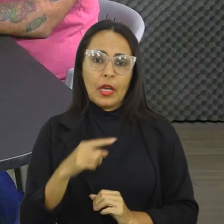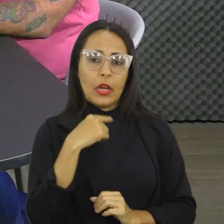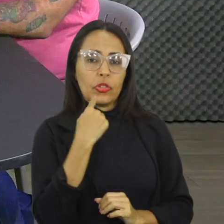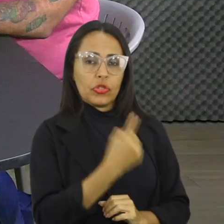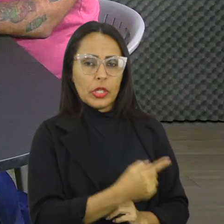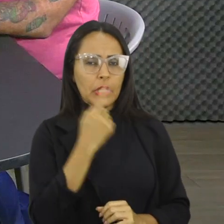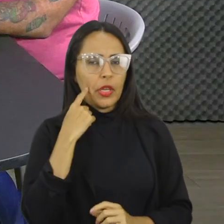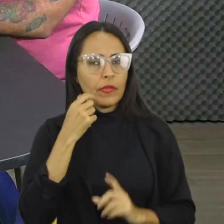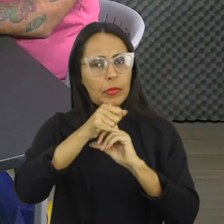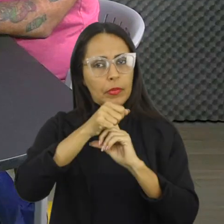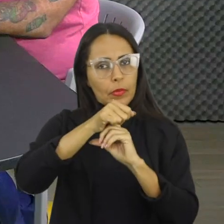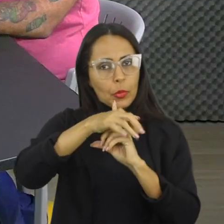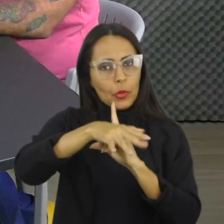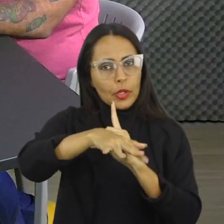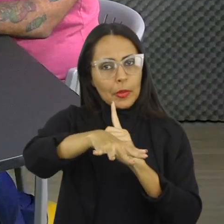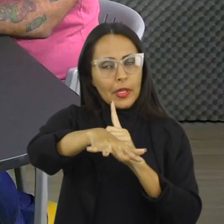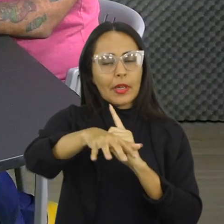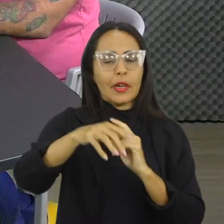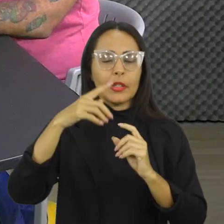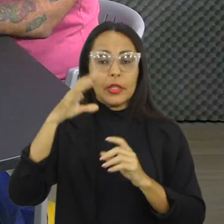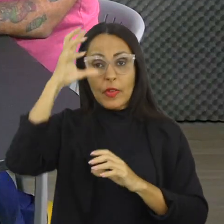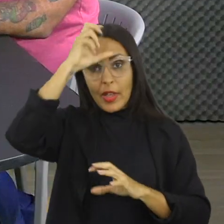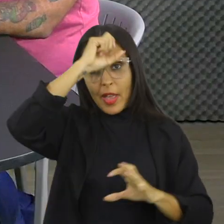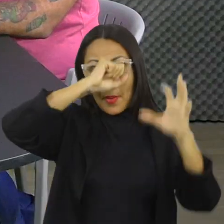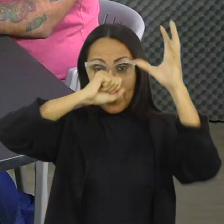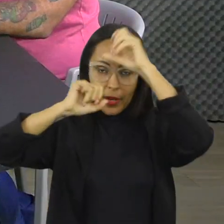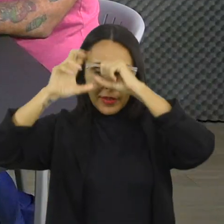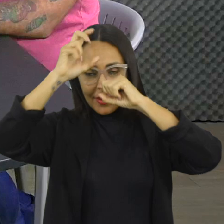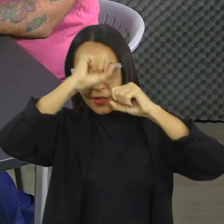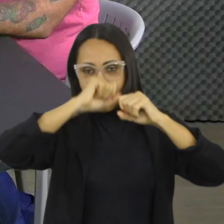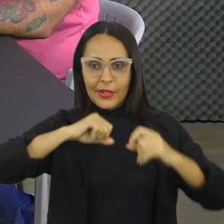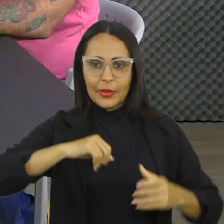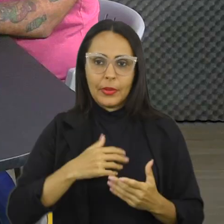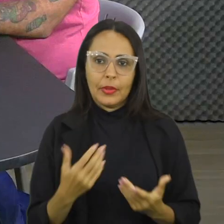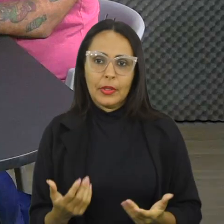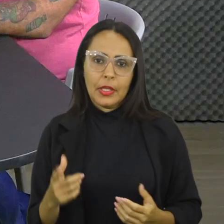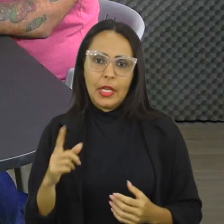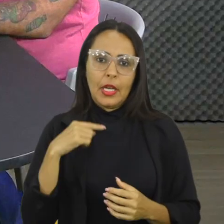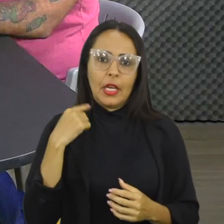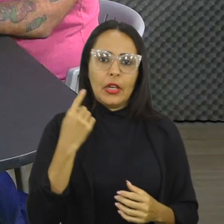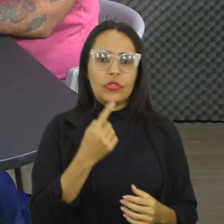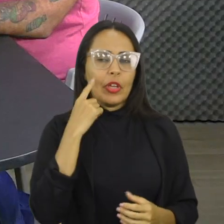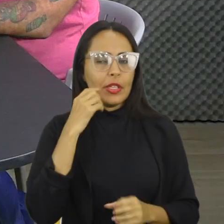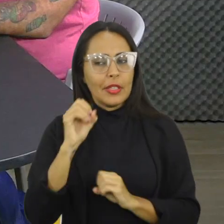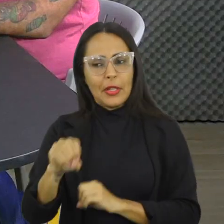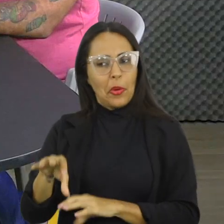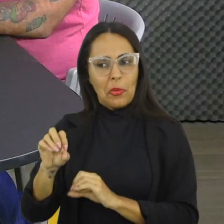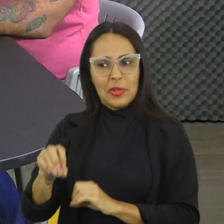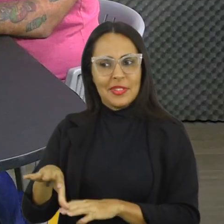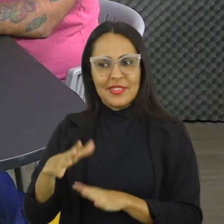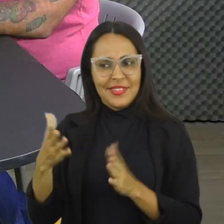vai compartilhando os conhecimentos, a gente vai aprendendo que a gente não ensina nada.